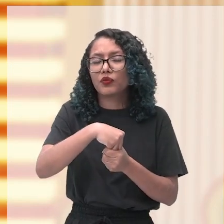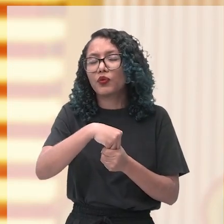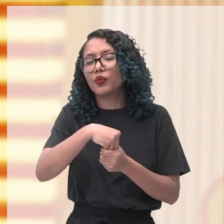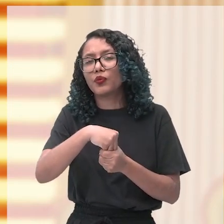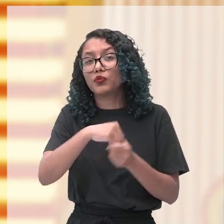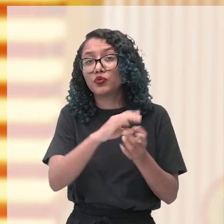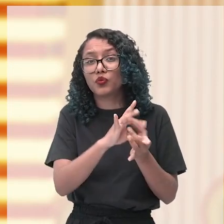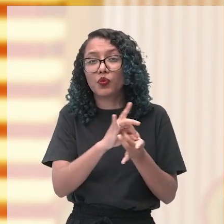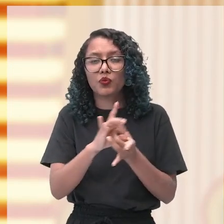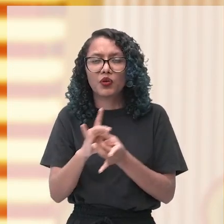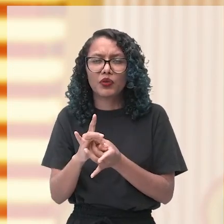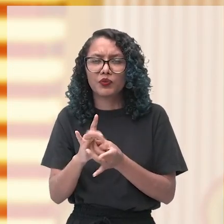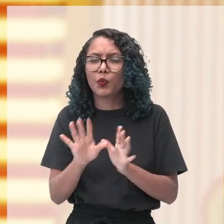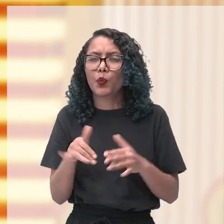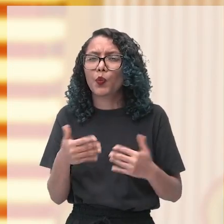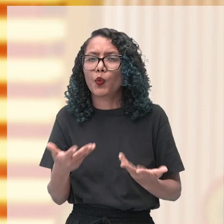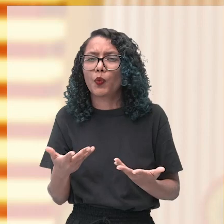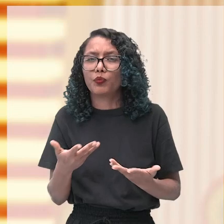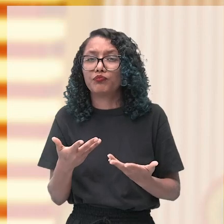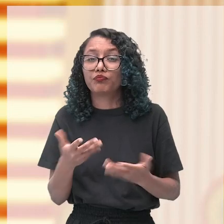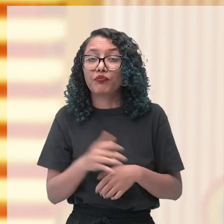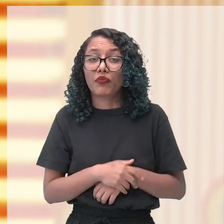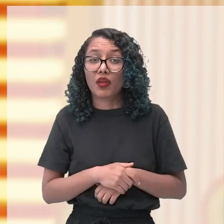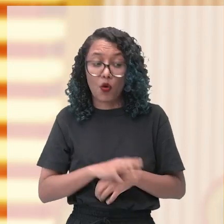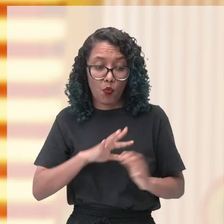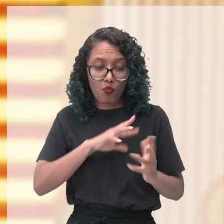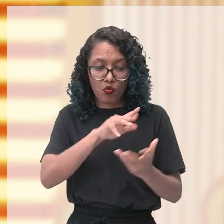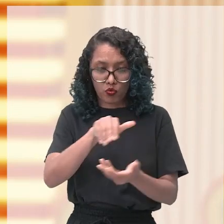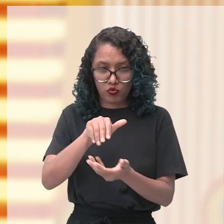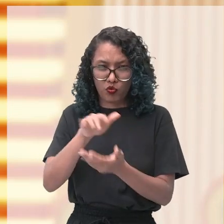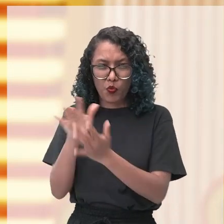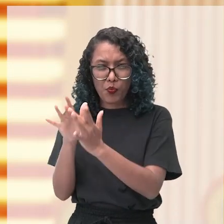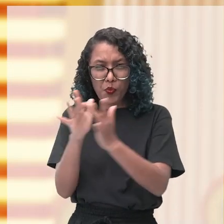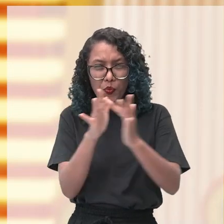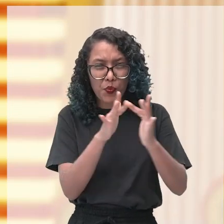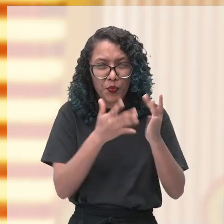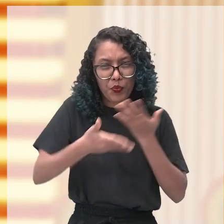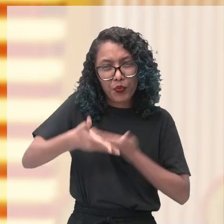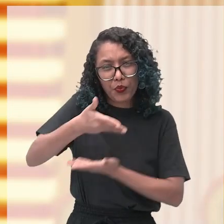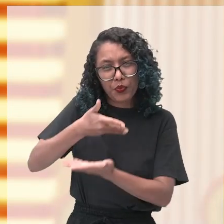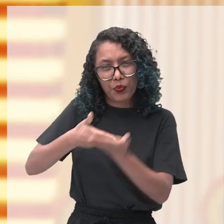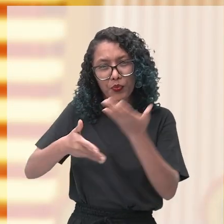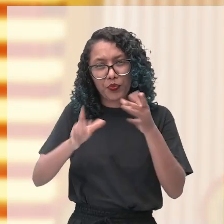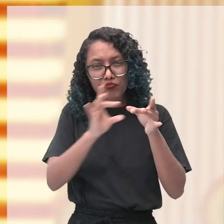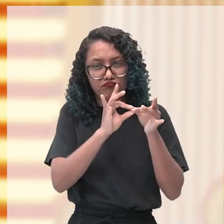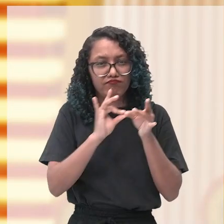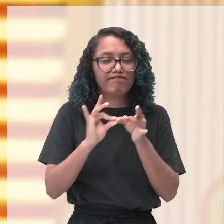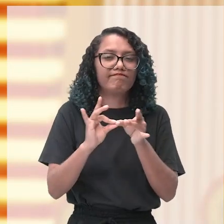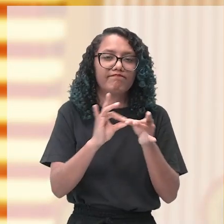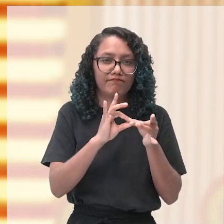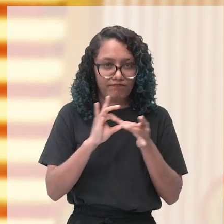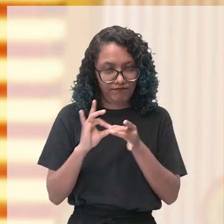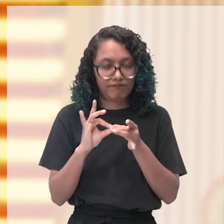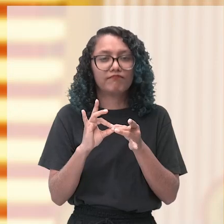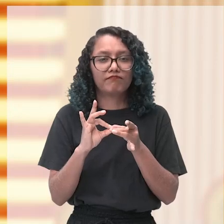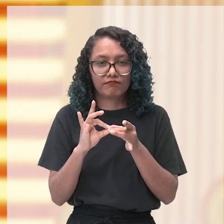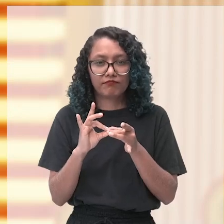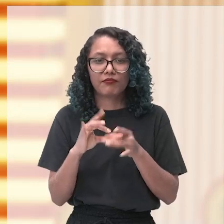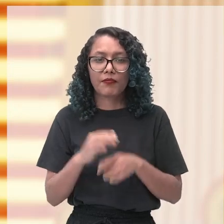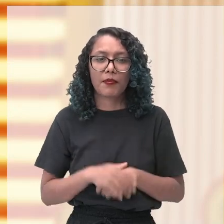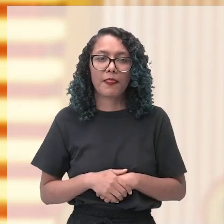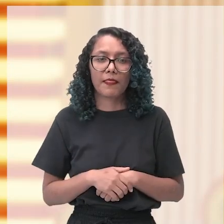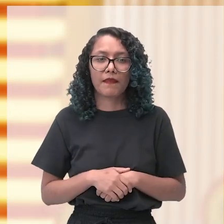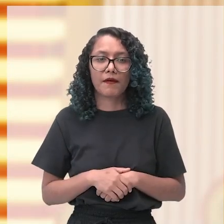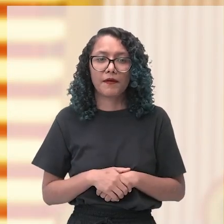mundo está conectado, né? E essa conexão, ela também, né, não é